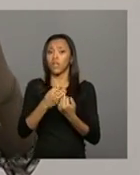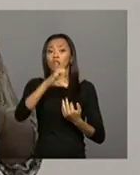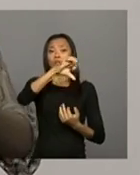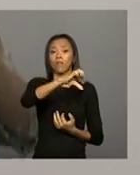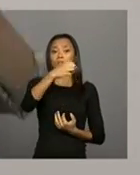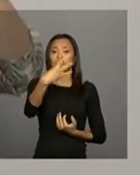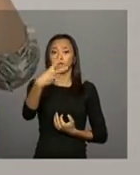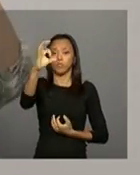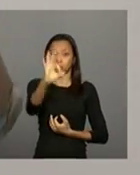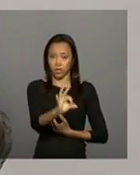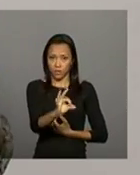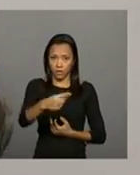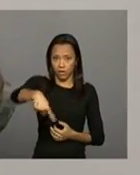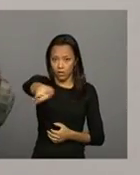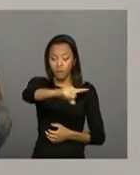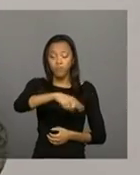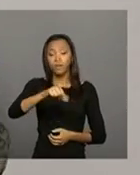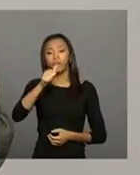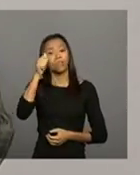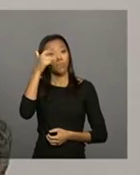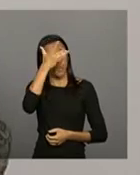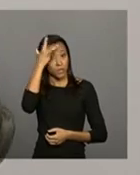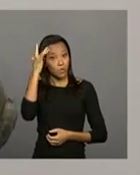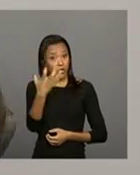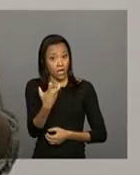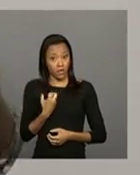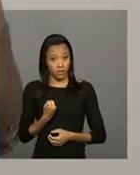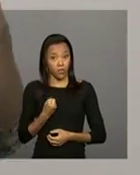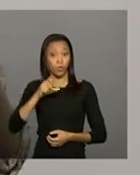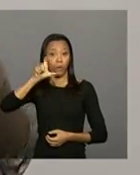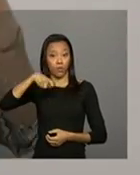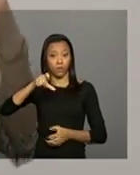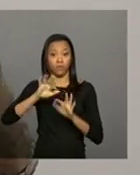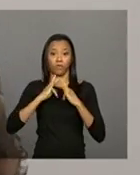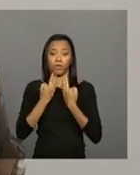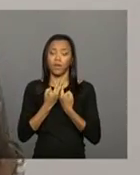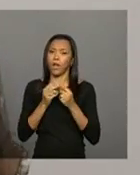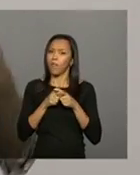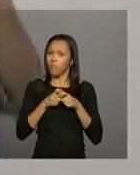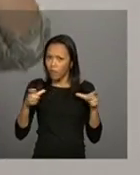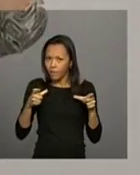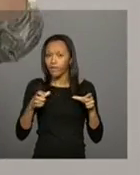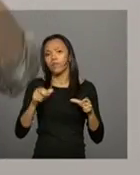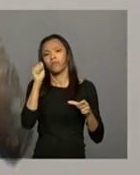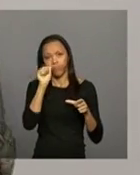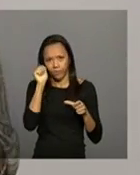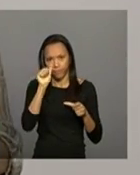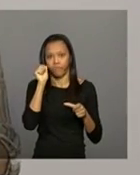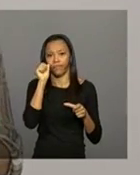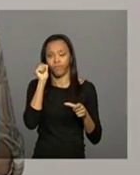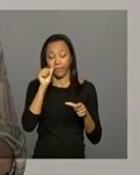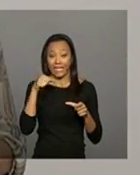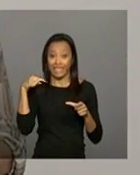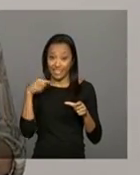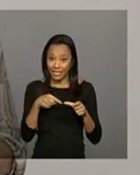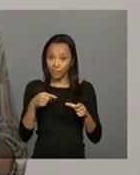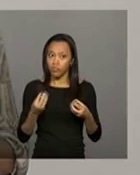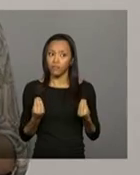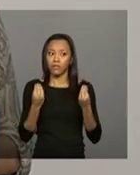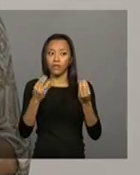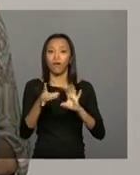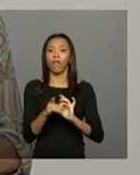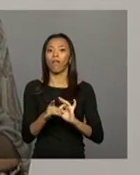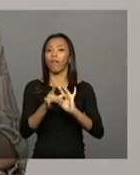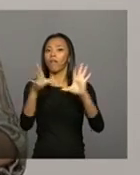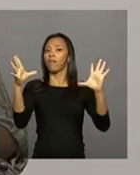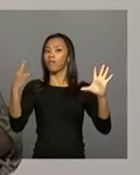93% das pessoas que recebem o Bolsa Família são mulheres, o que reforça a autonomia das mulheres